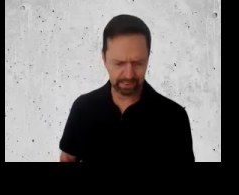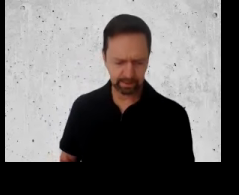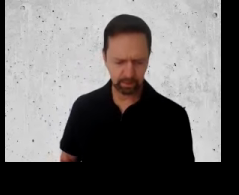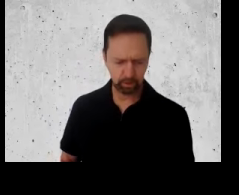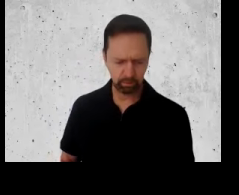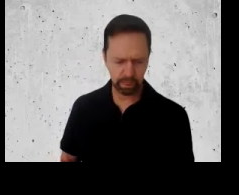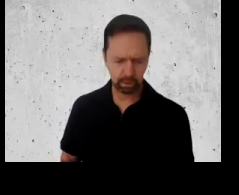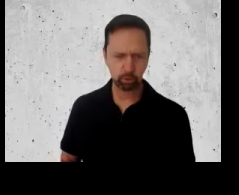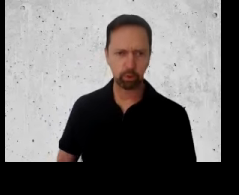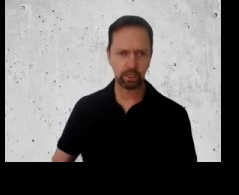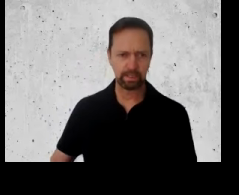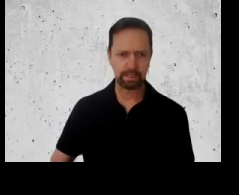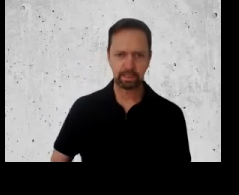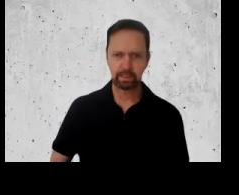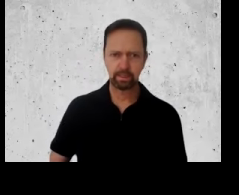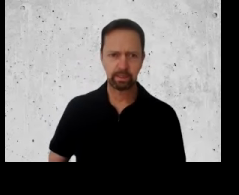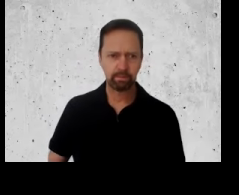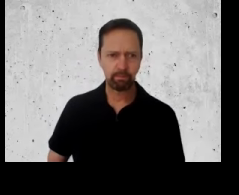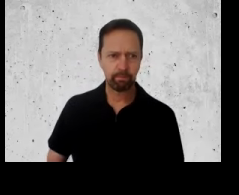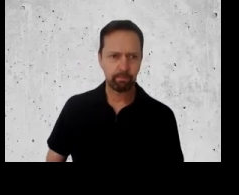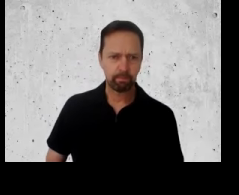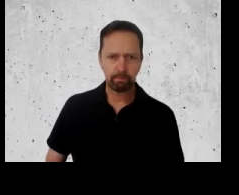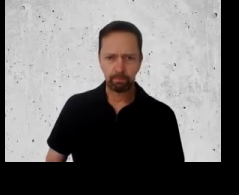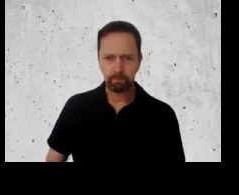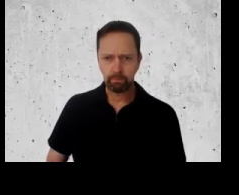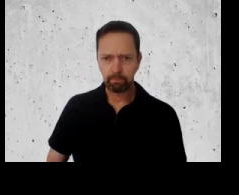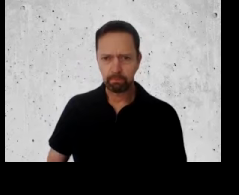Apóstolo Alexandro Barreto Góes.